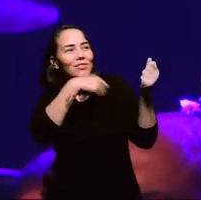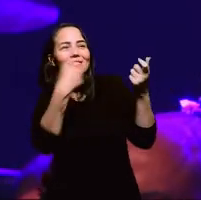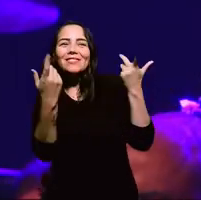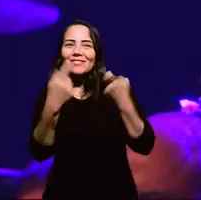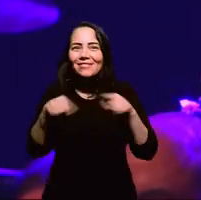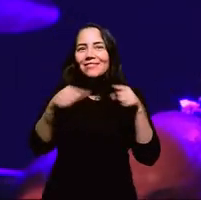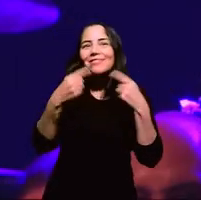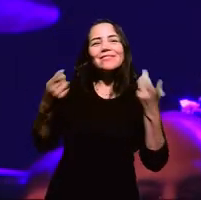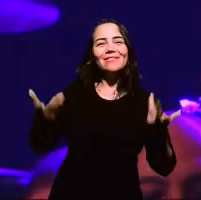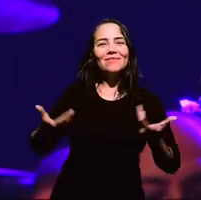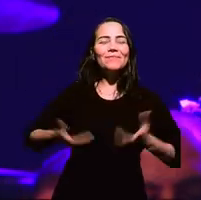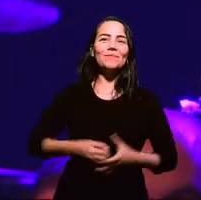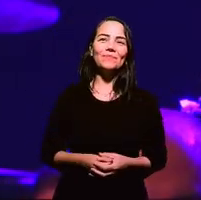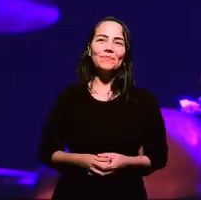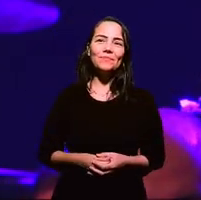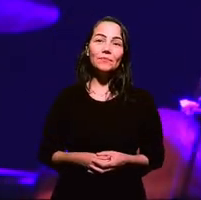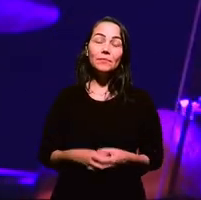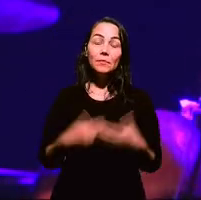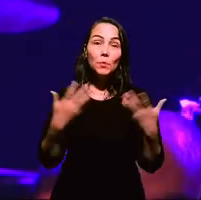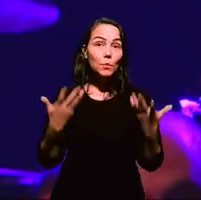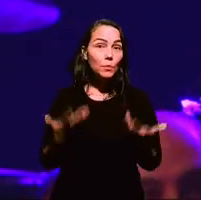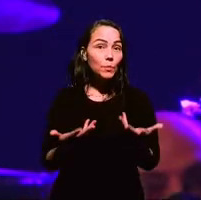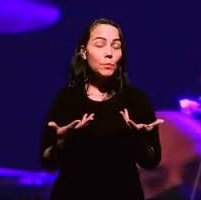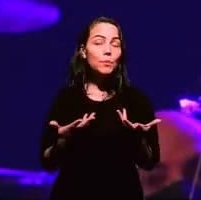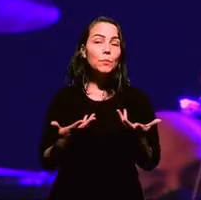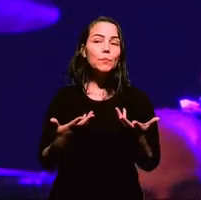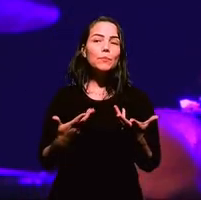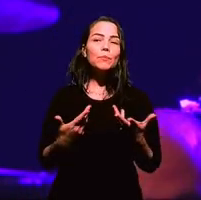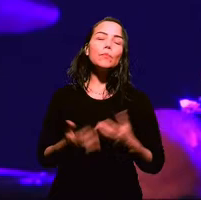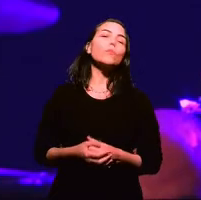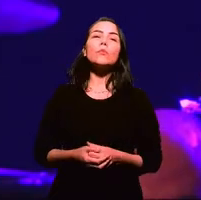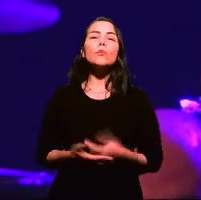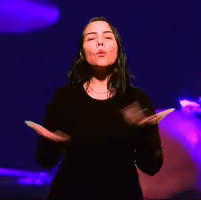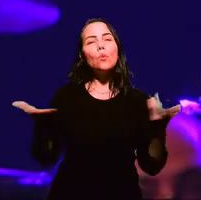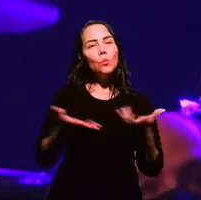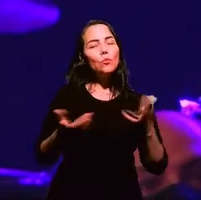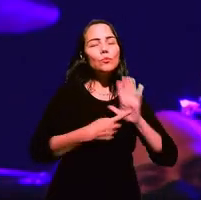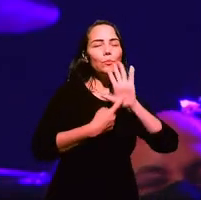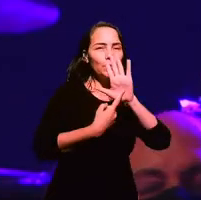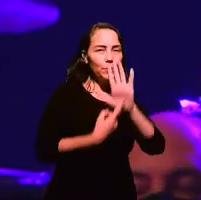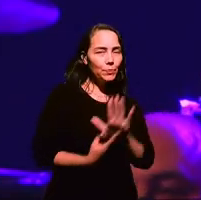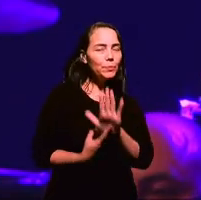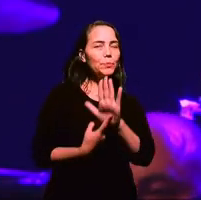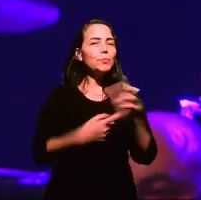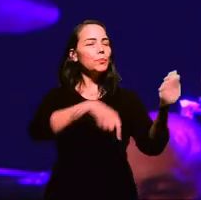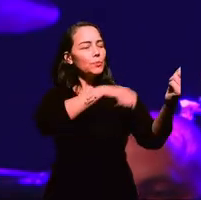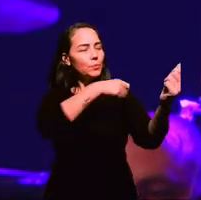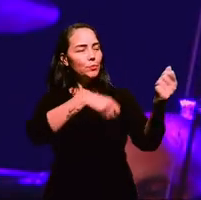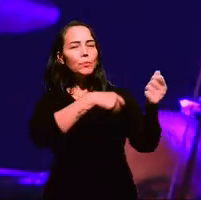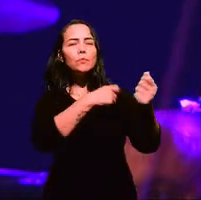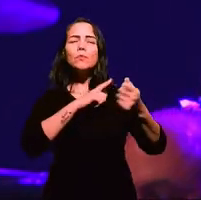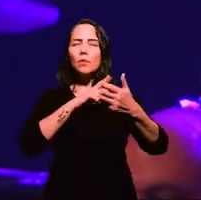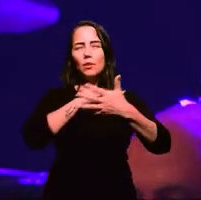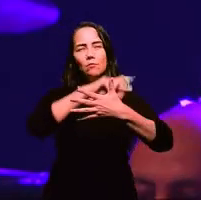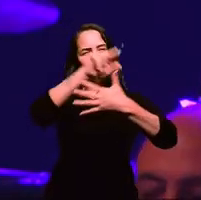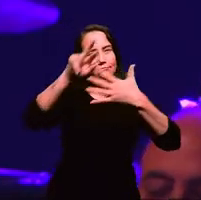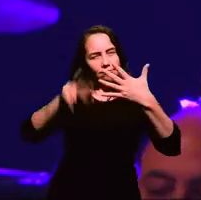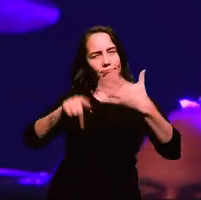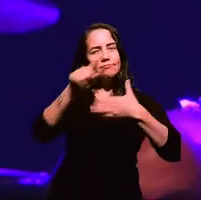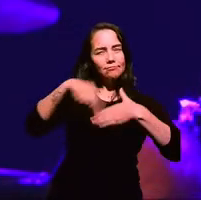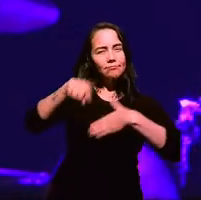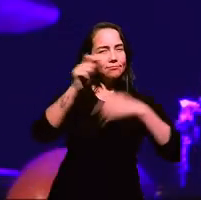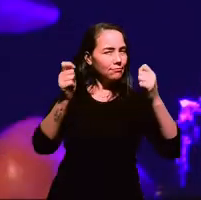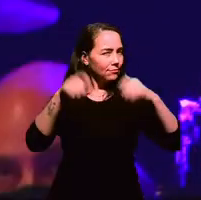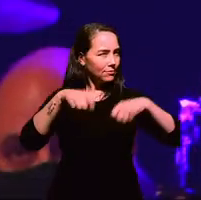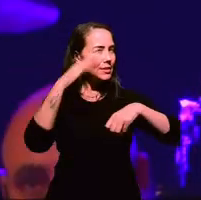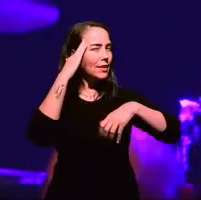música. Dentro do nosso concerto de hoje, ele, só para que vocês possam